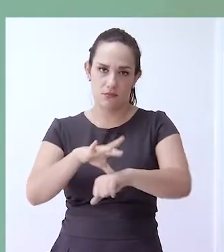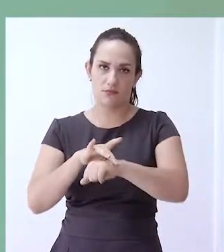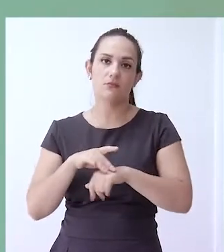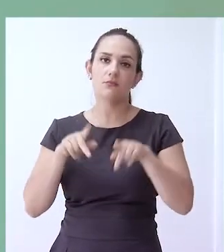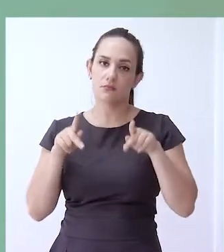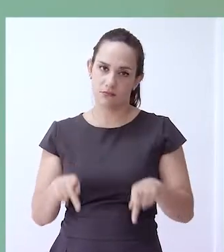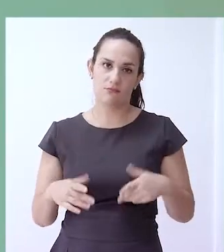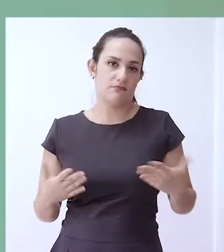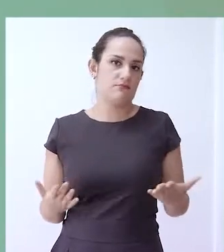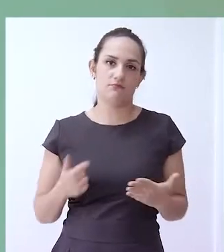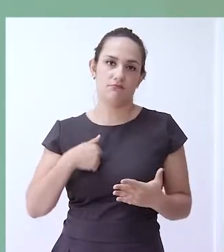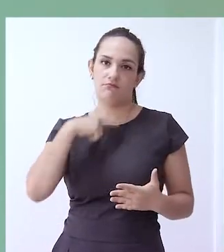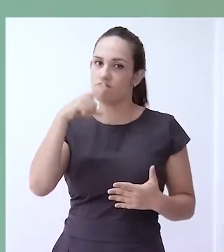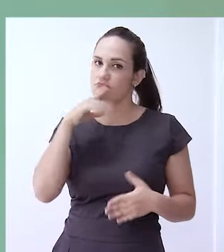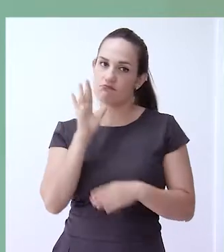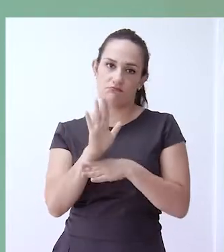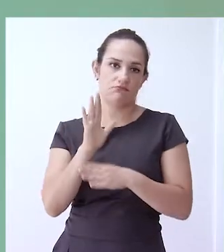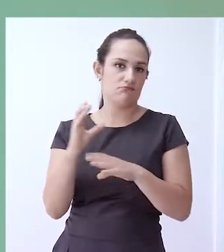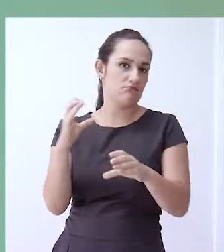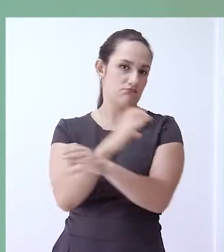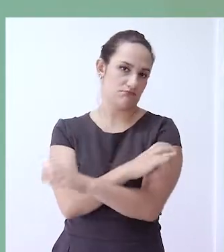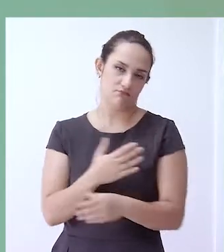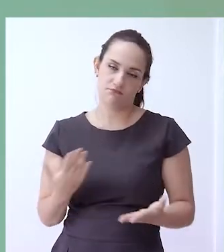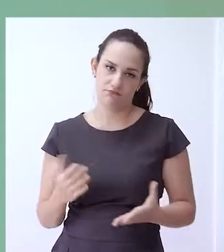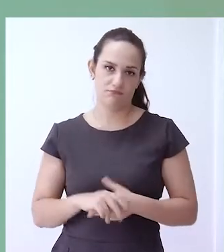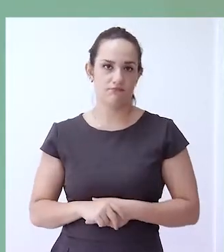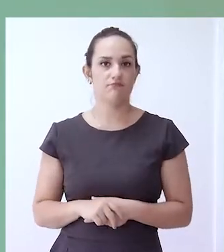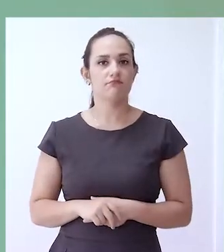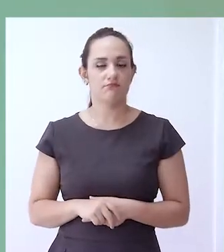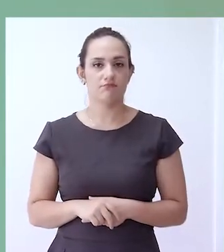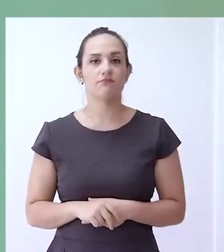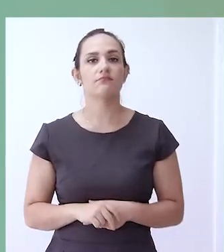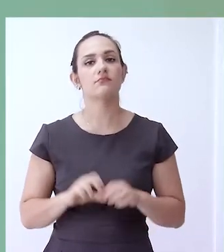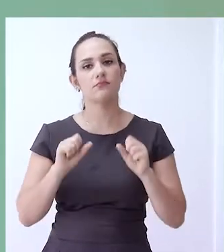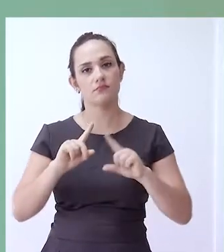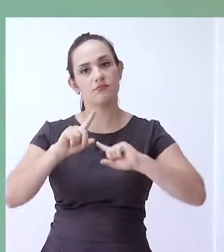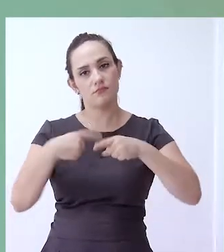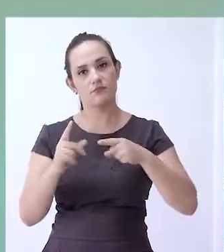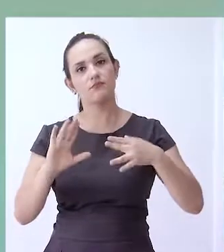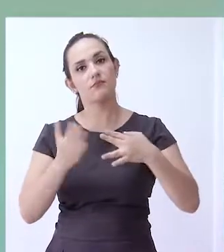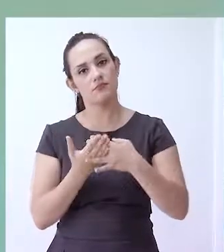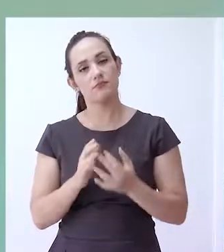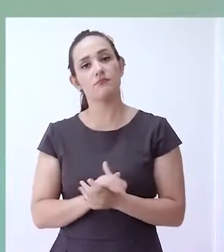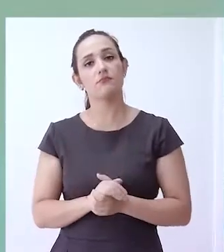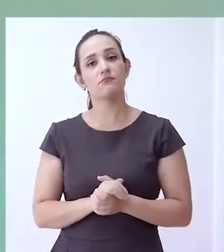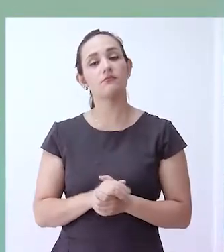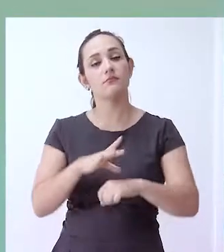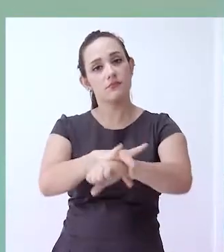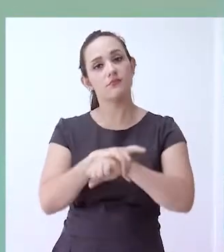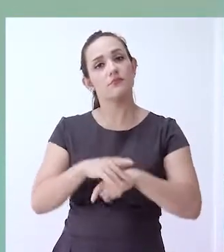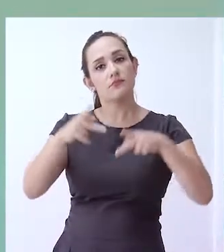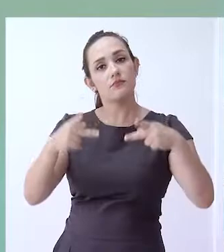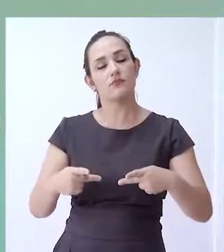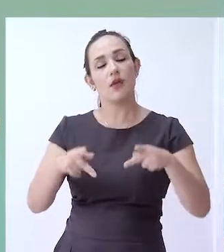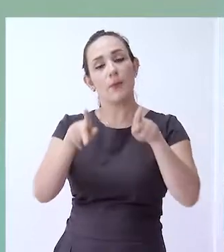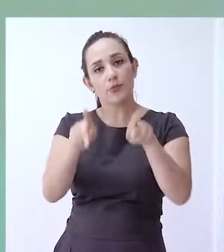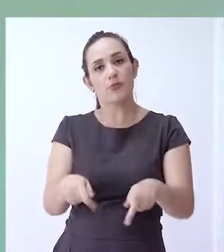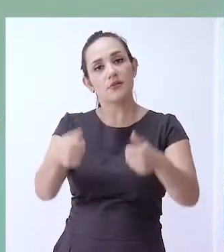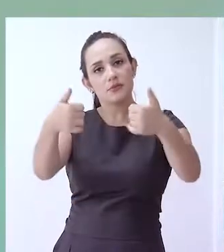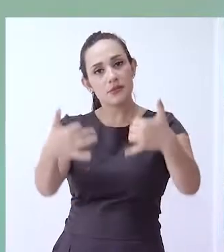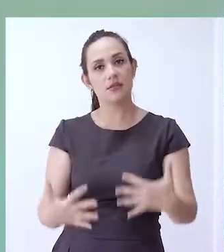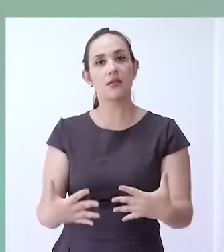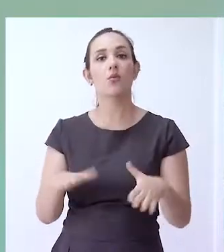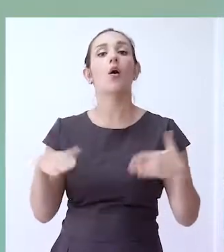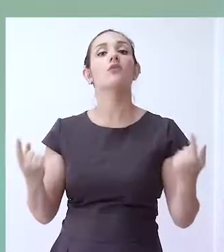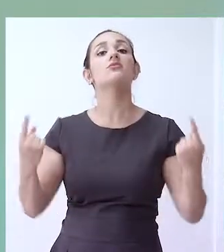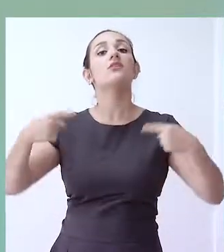e daquele que está ali patrocinando o interesse daquela pessoa também fica cerceado. E no próximo bloco, o defensor vai falar para a gente